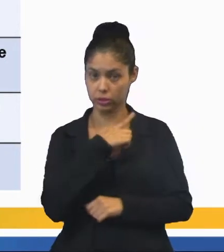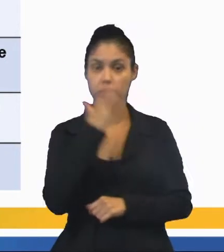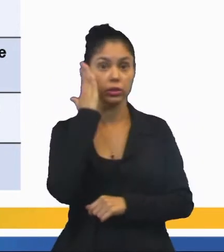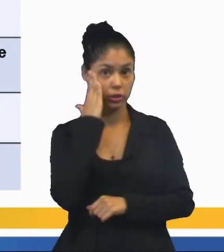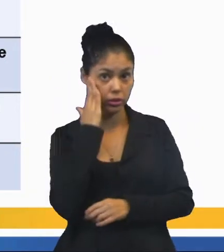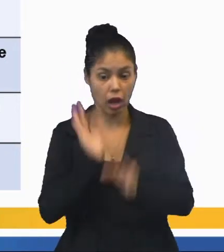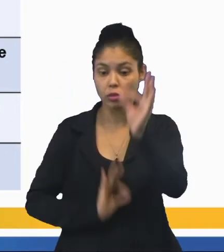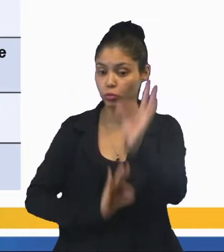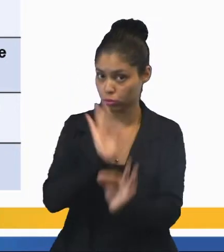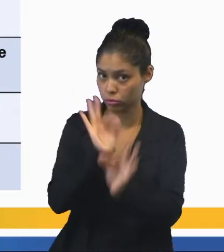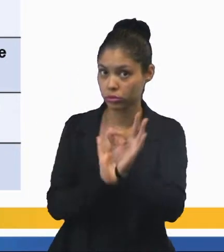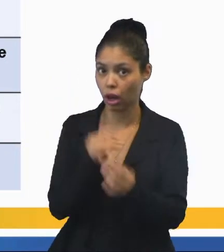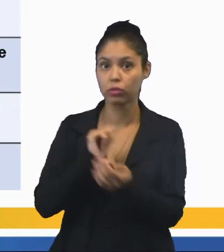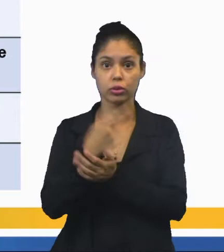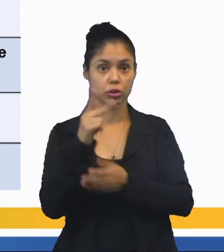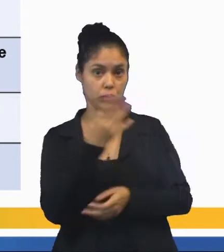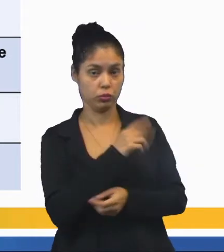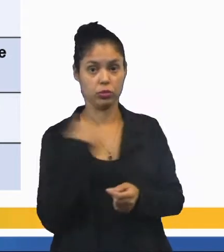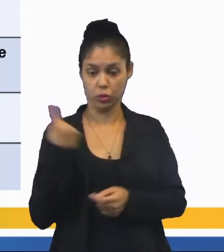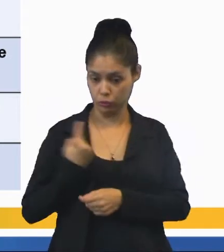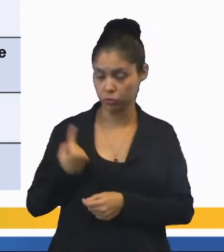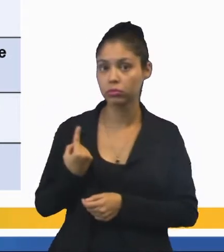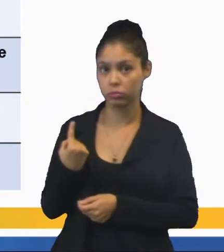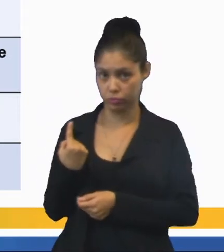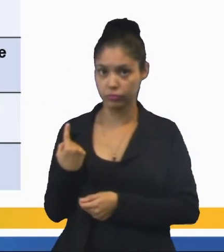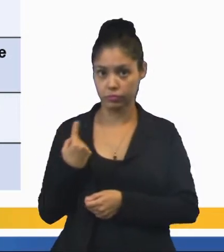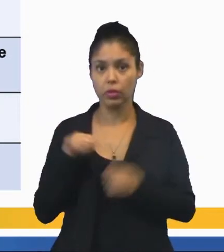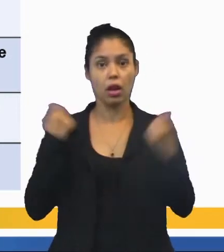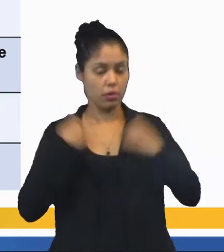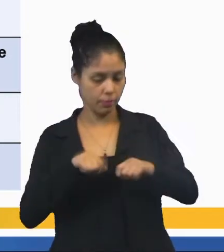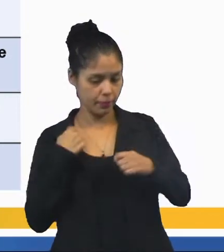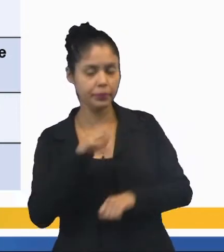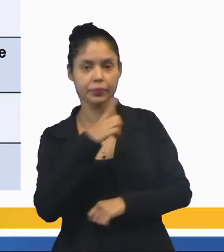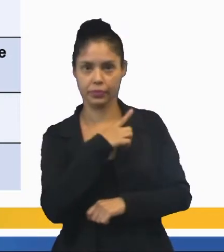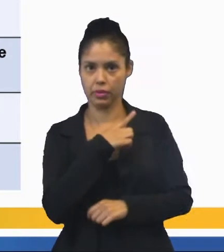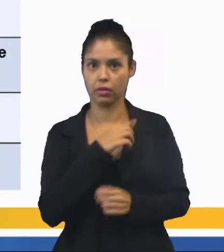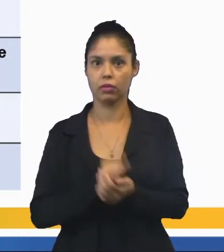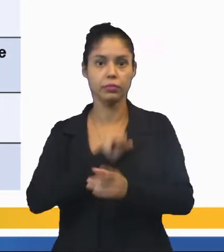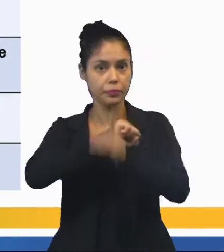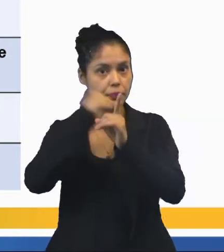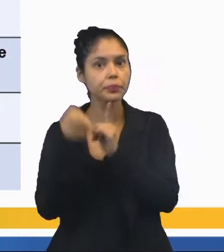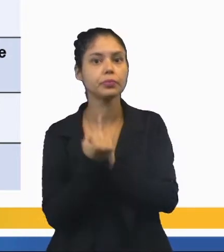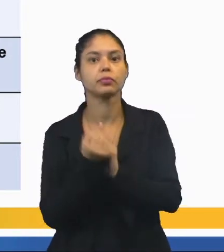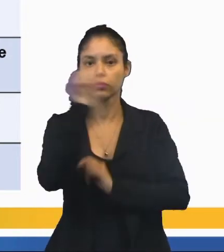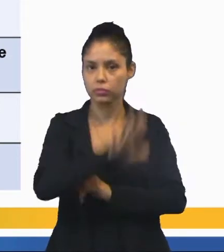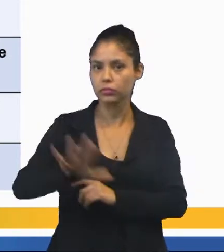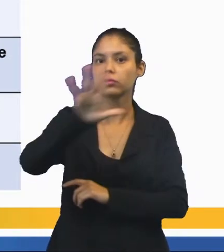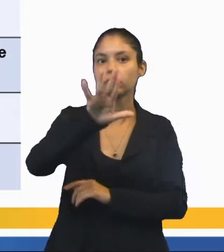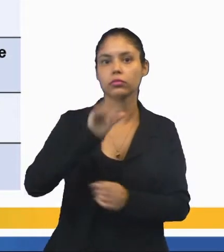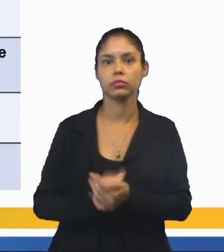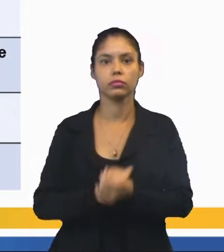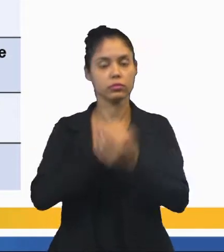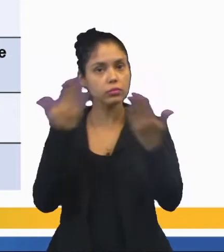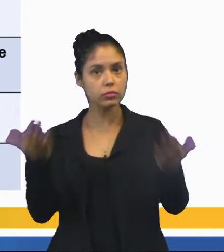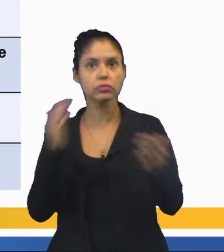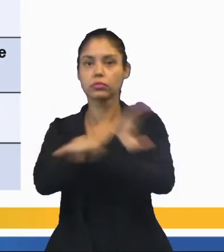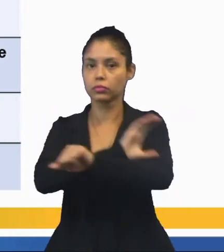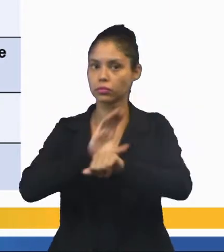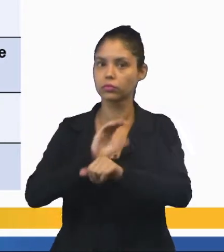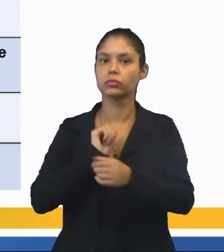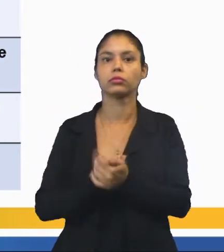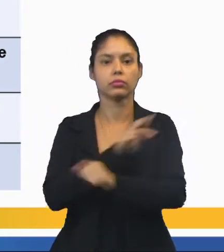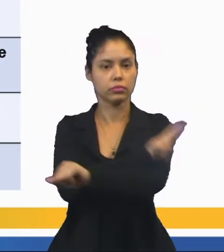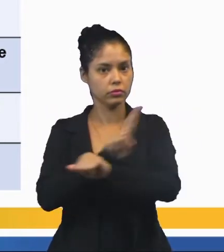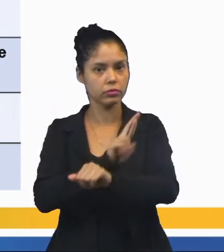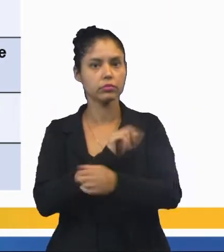que ajustar o seu modo individual às necessidades sociais de um modo geral. Isso é cultura